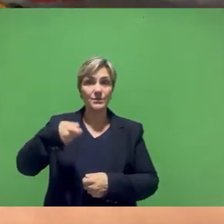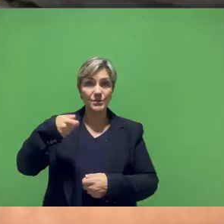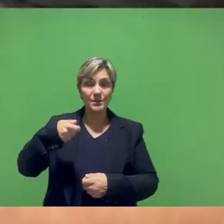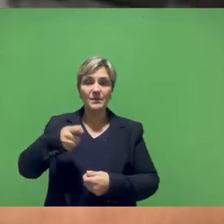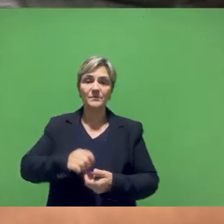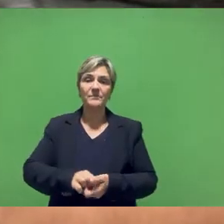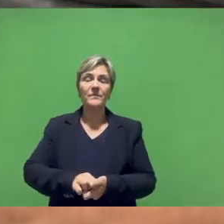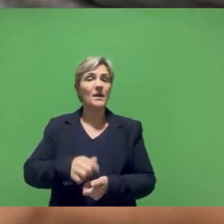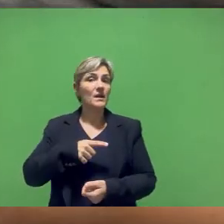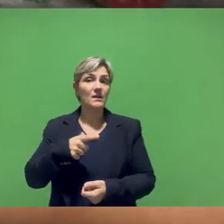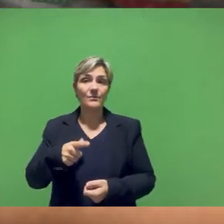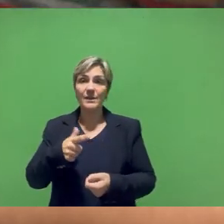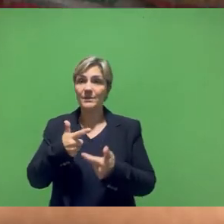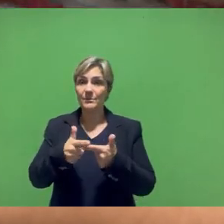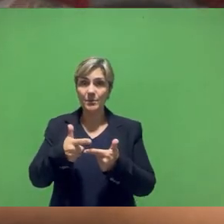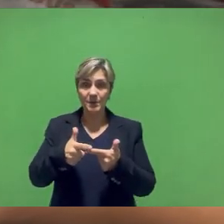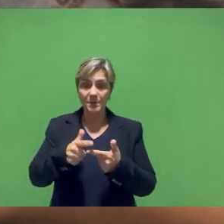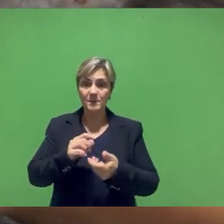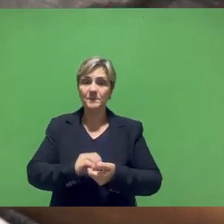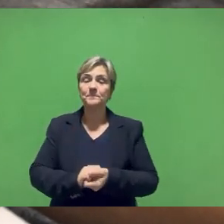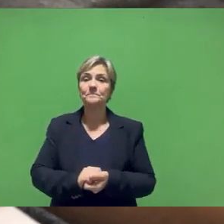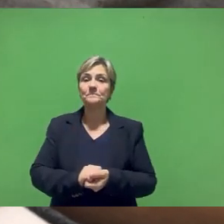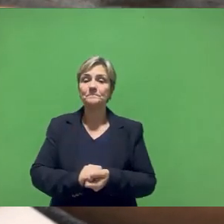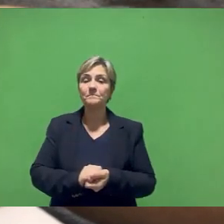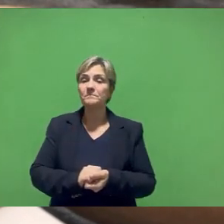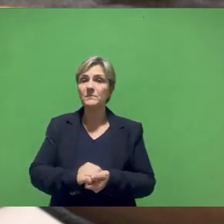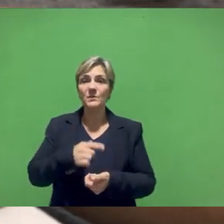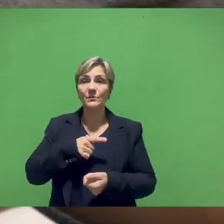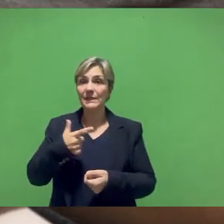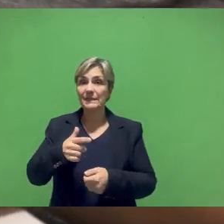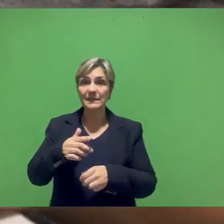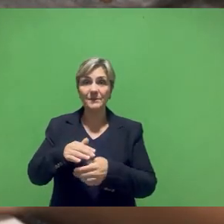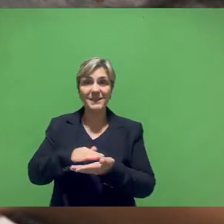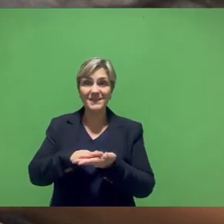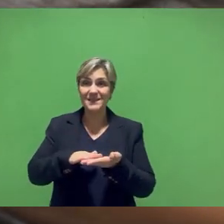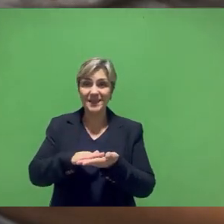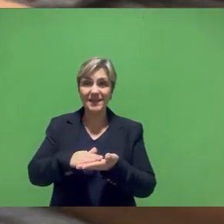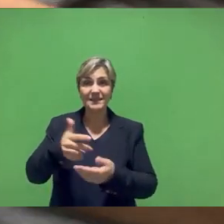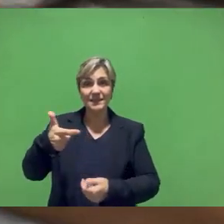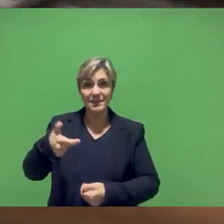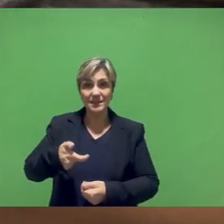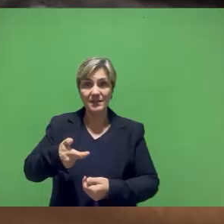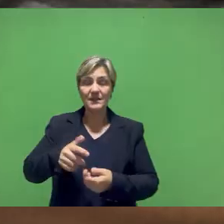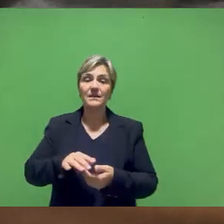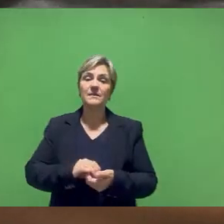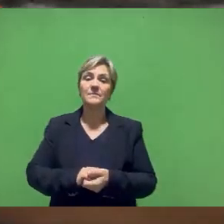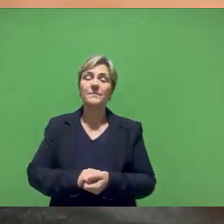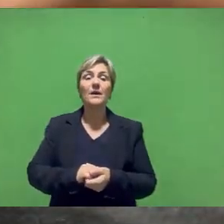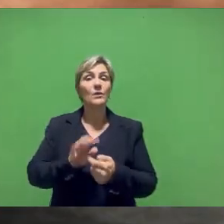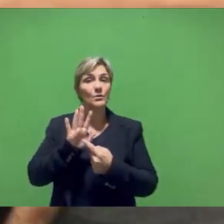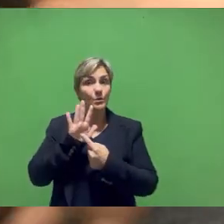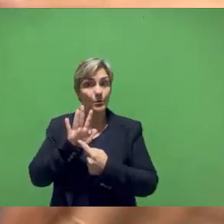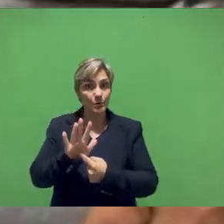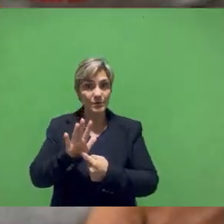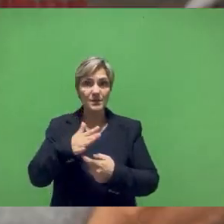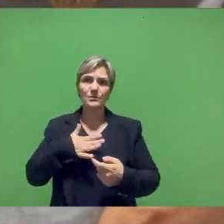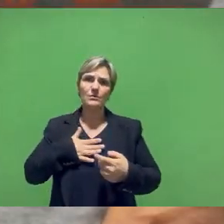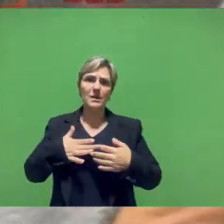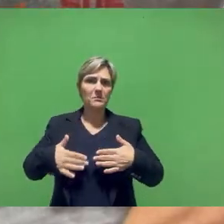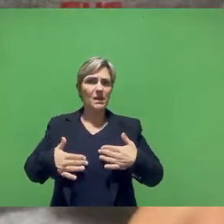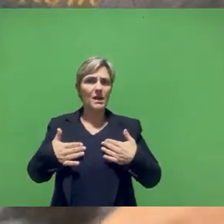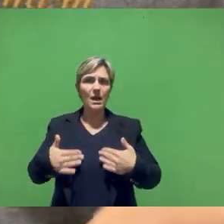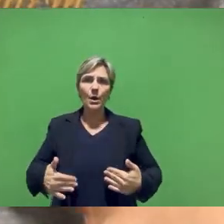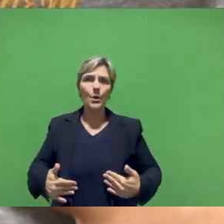Aí a gente não vai ter nada mais aqui nessa seringa, porque a gente já aplicou inteiramente. Eu tô mostrando em cima da